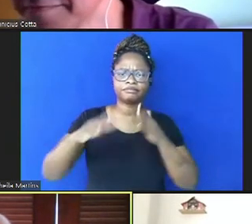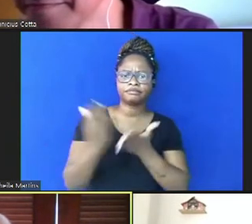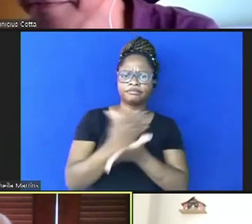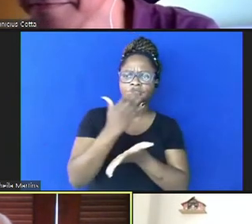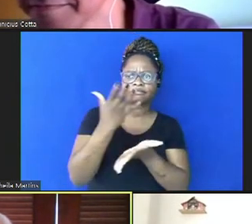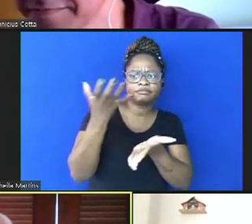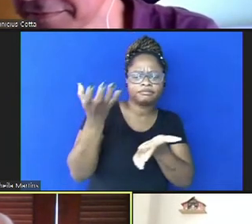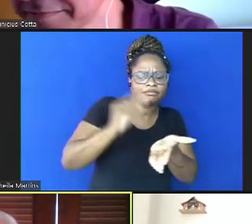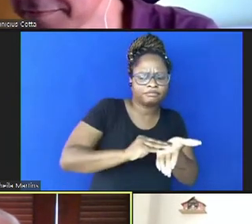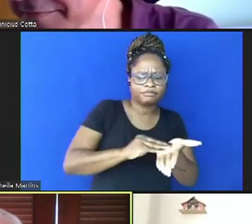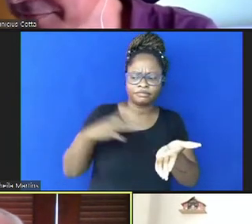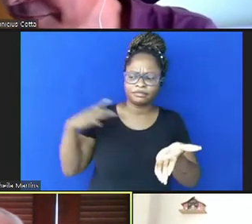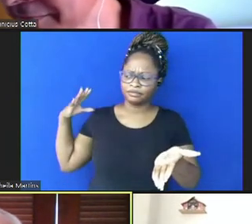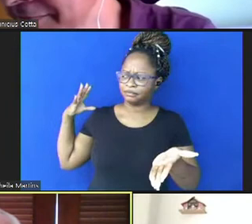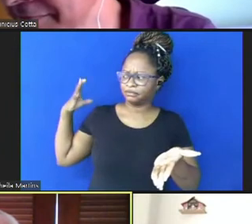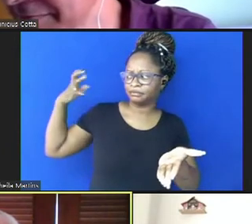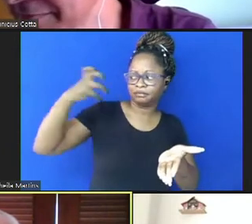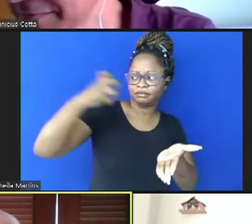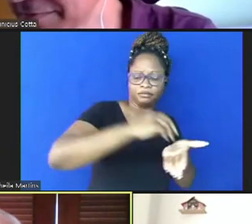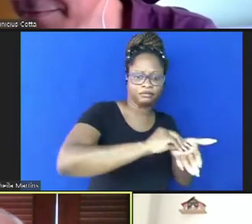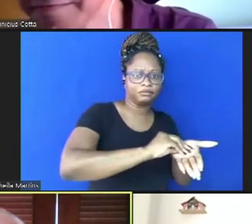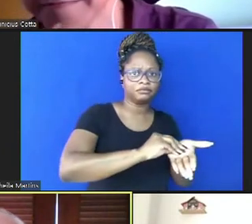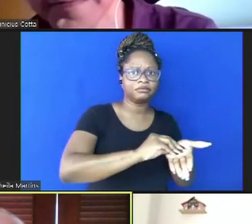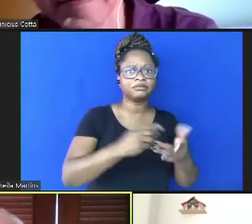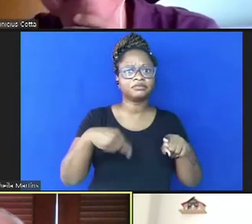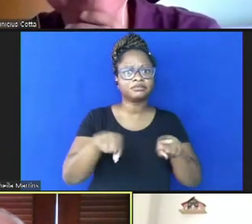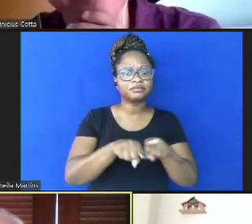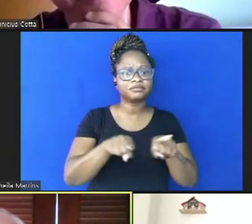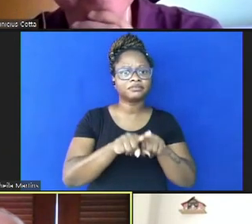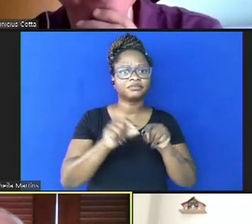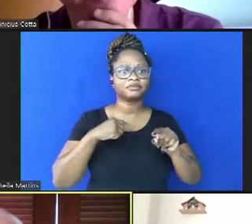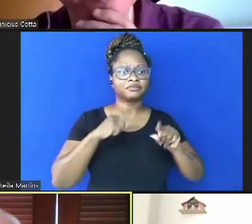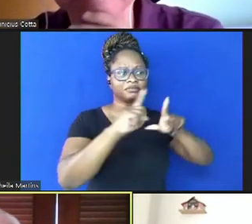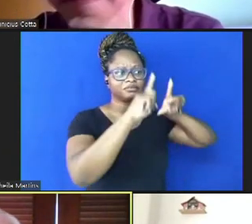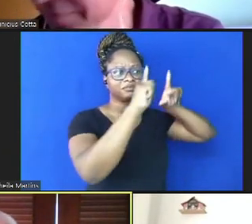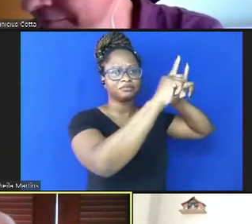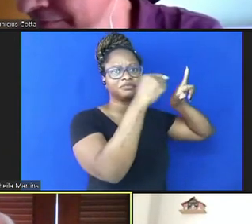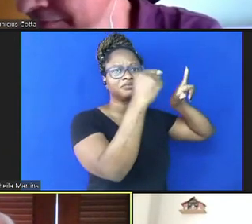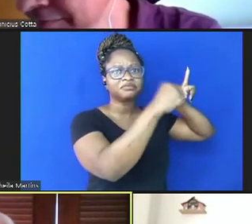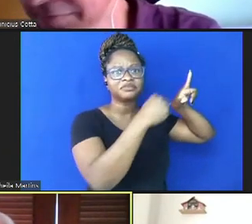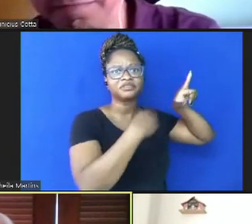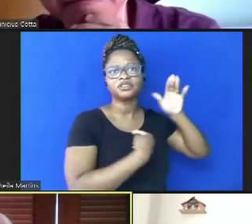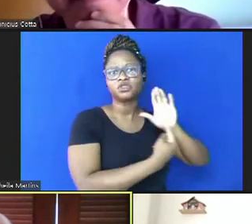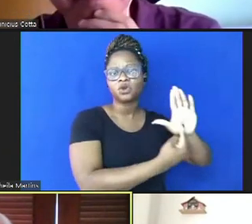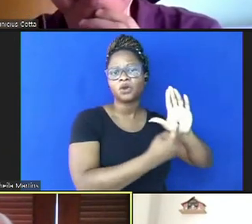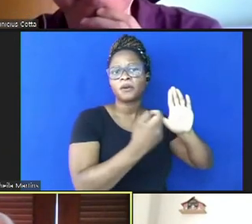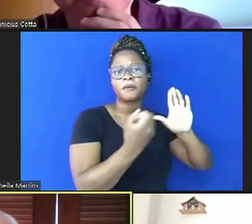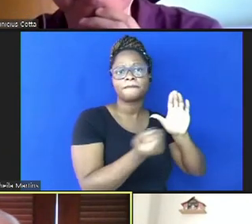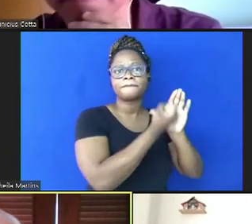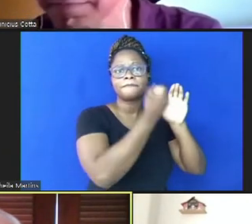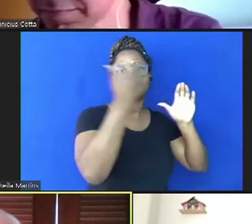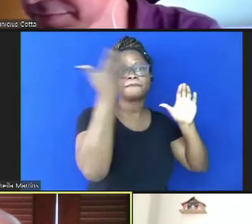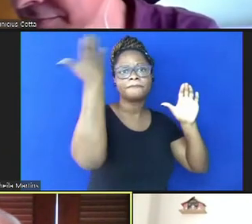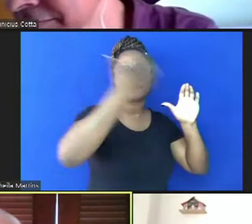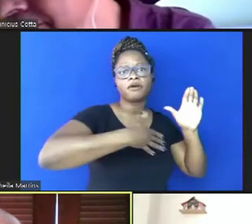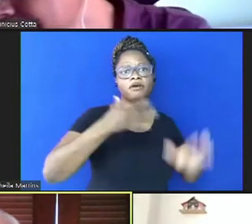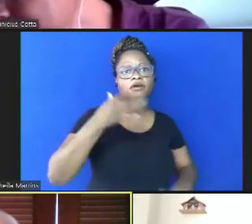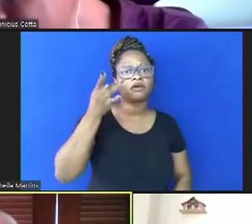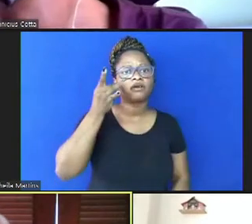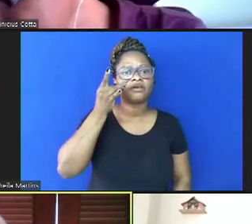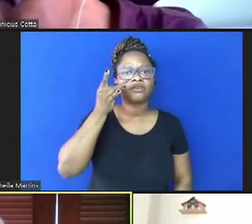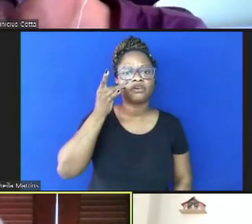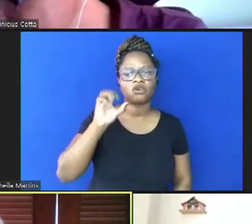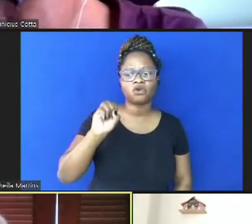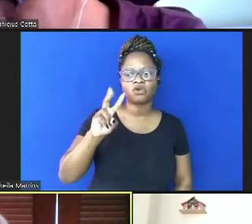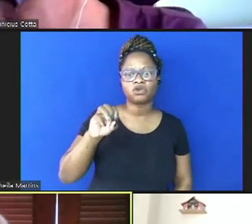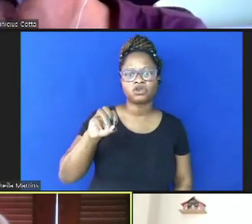está registrado inclusive na placa que nos mostra a presença de Oswaldo Cruz em Dresden,